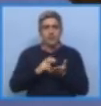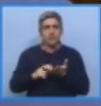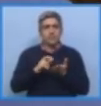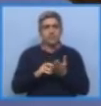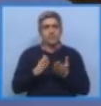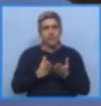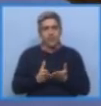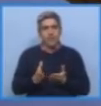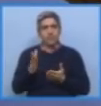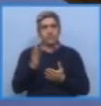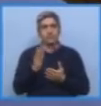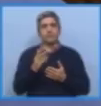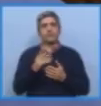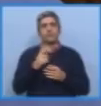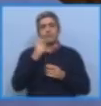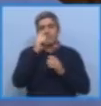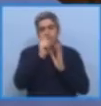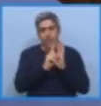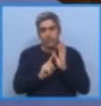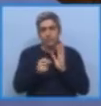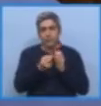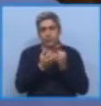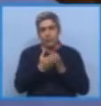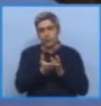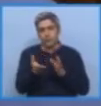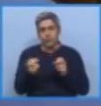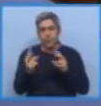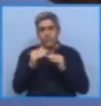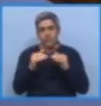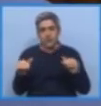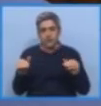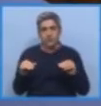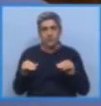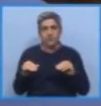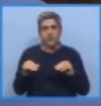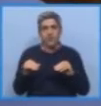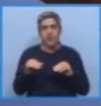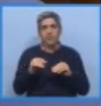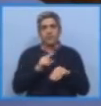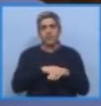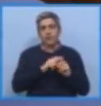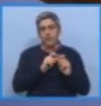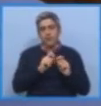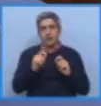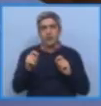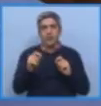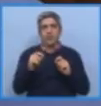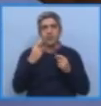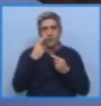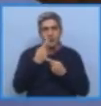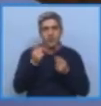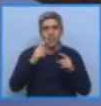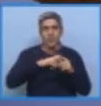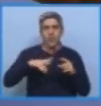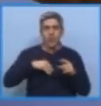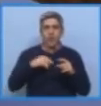daqui, os discípulos entrarão numa nova fase, numa nova era, não é? De anunciar e de levar ao